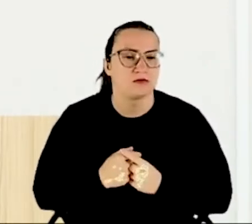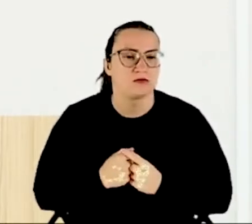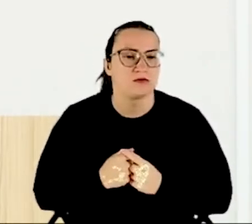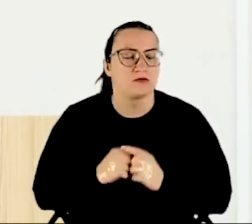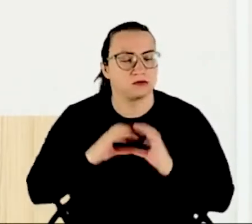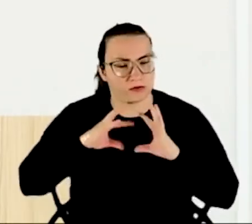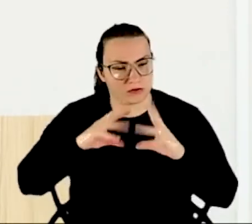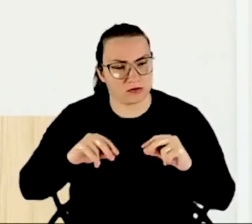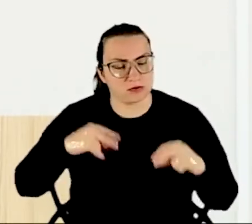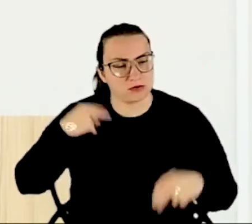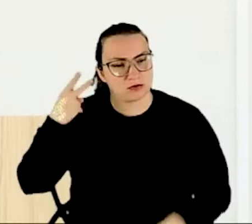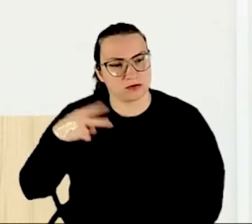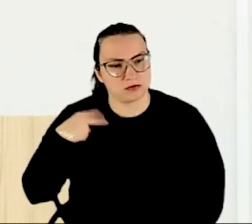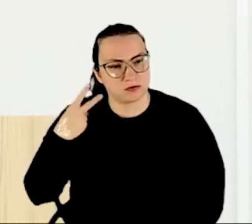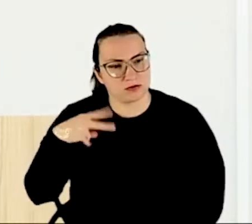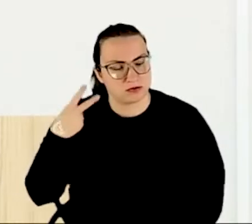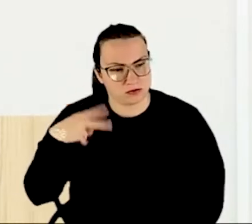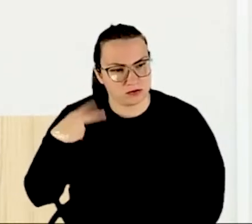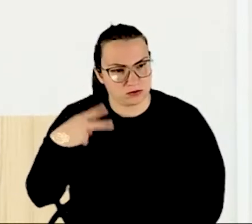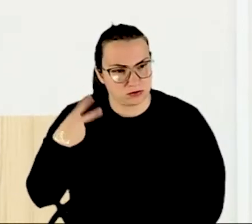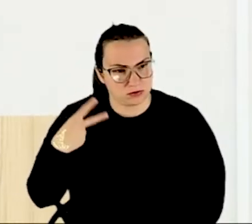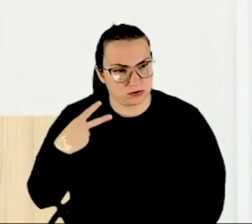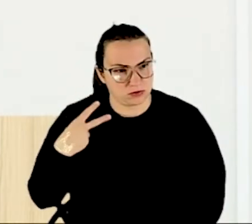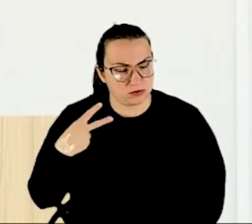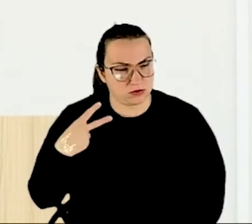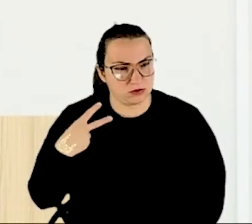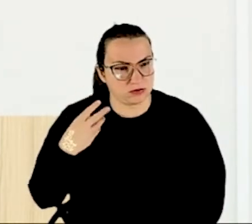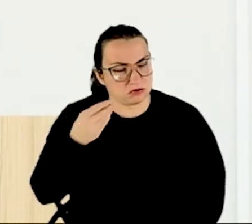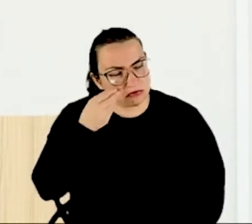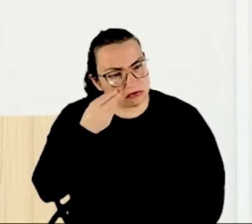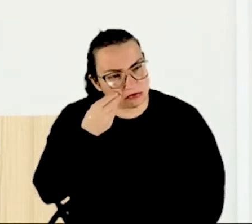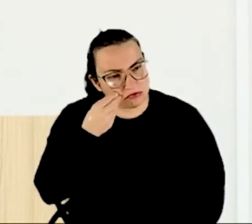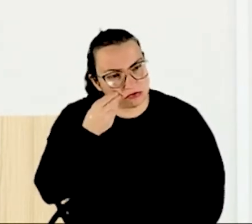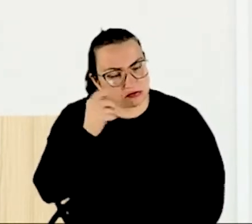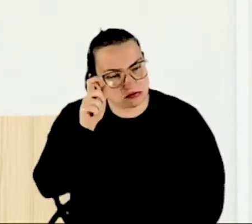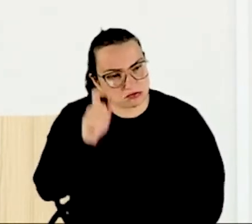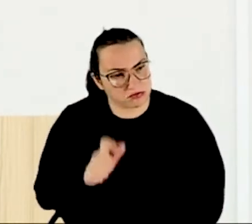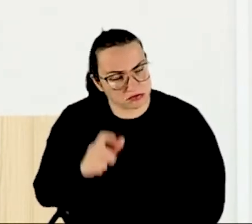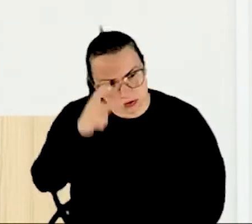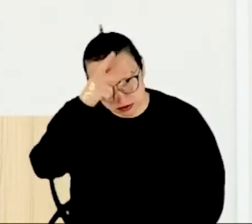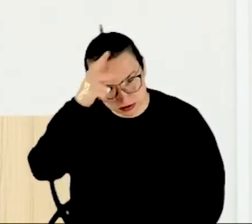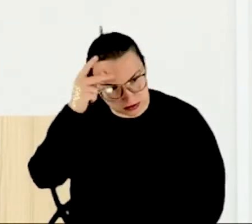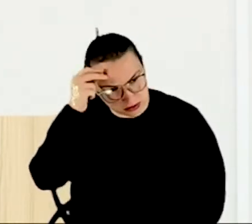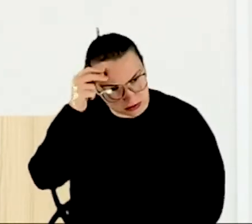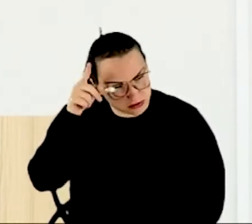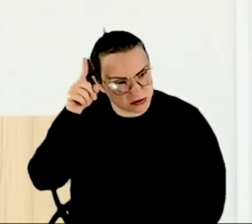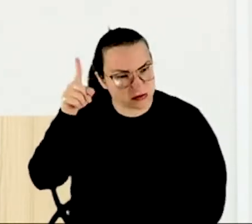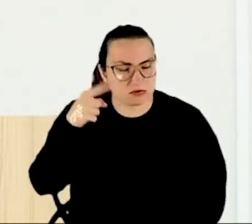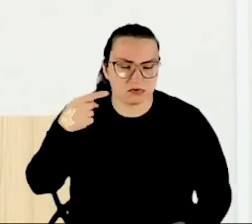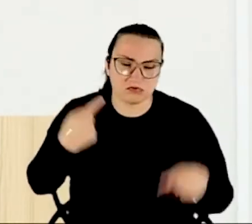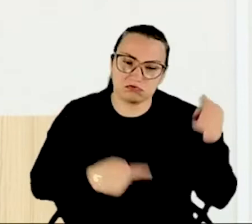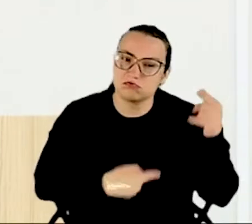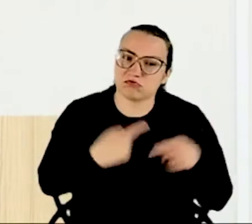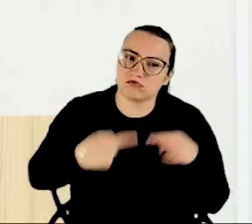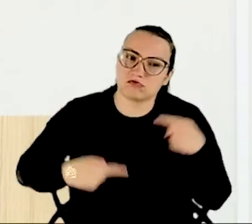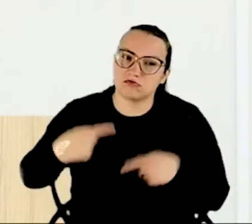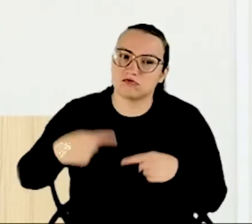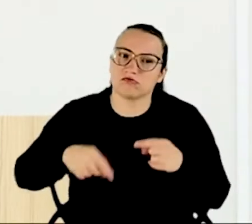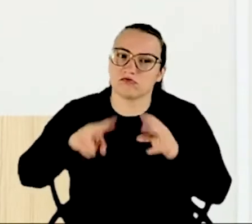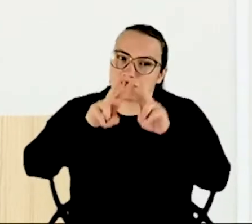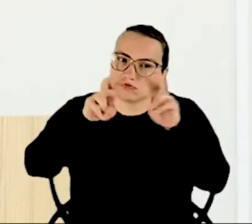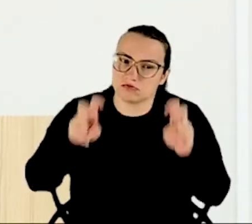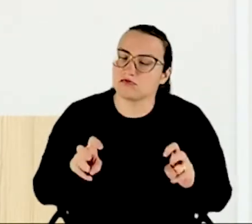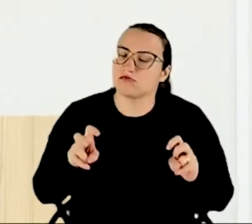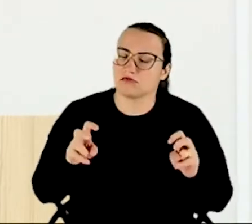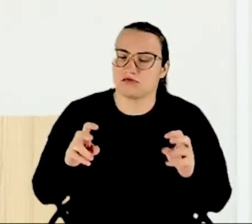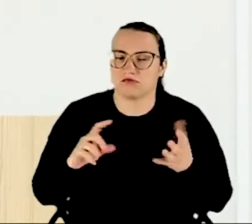todos os vereadores, e se for possível alguém do Executivo vir também, nós debater sobre essas